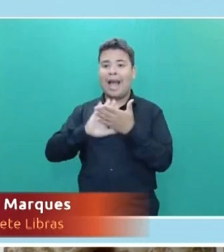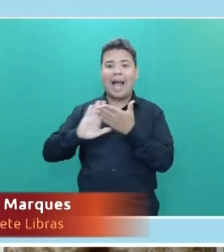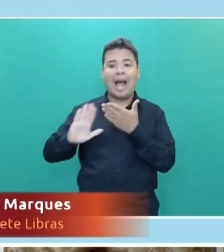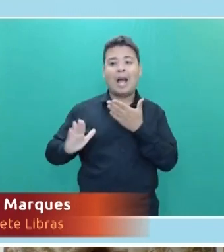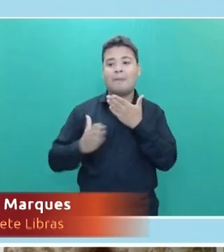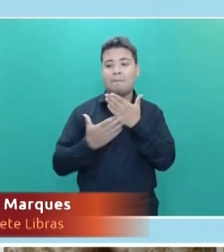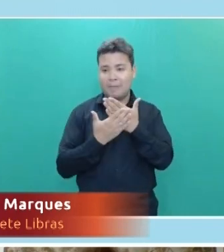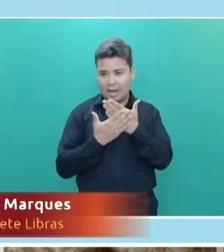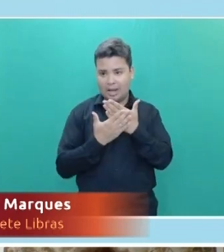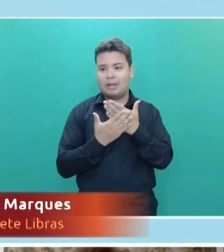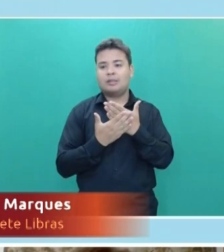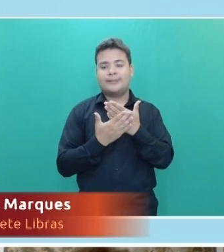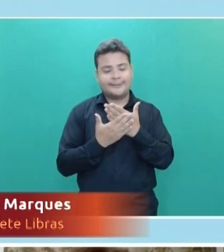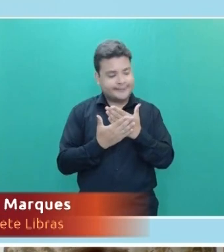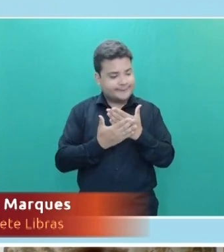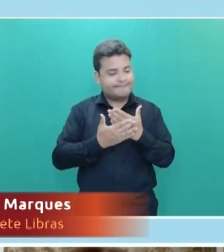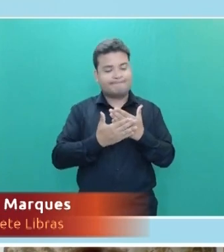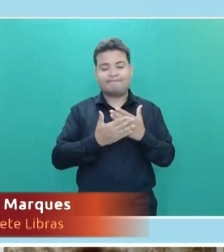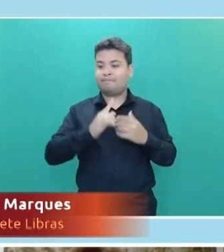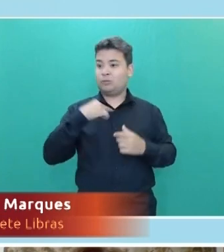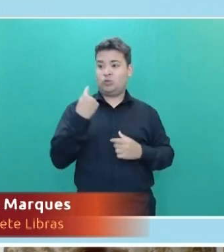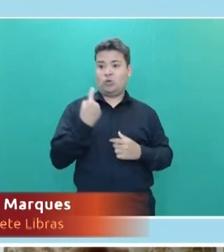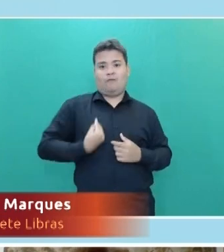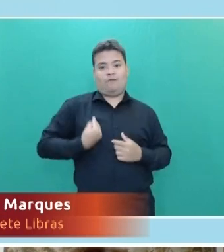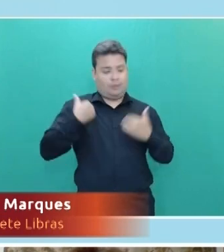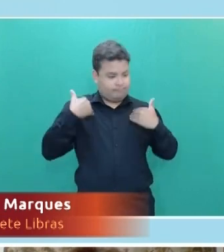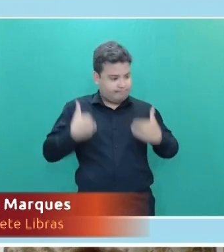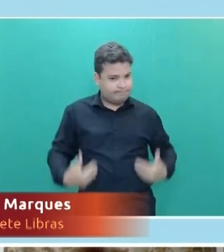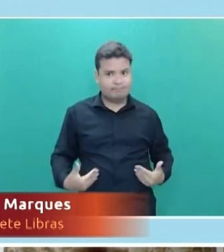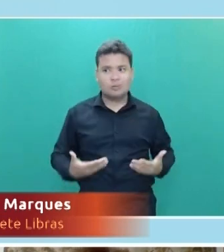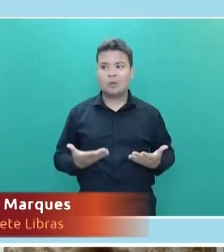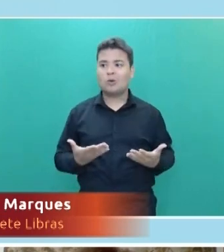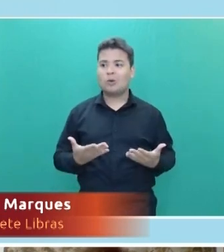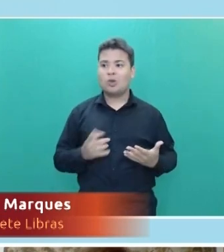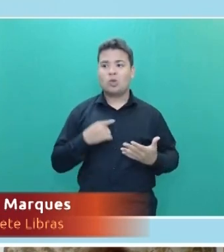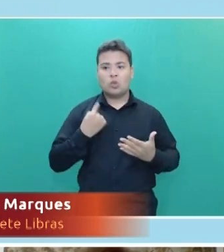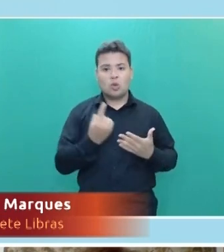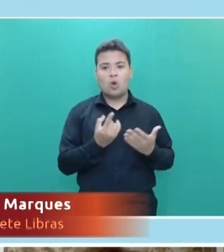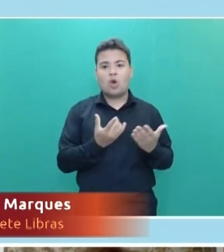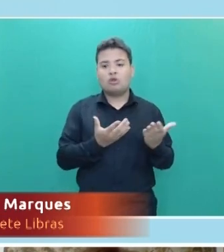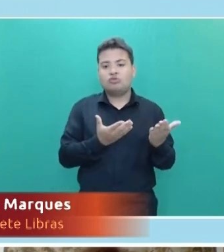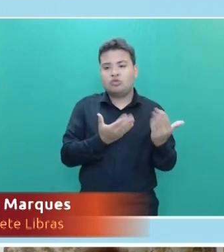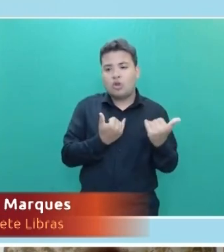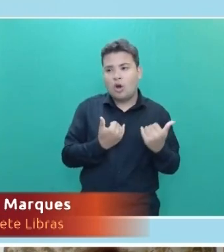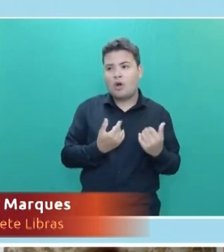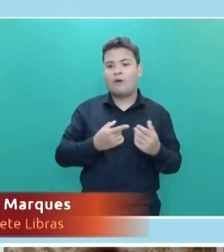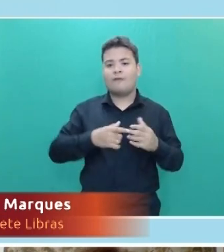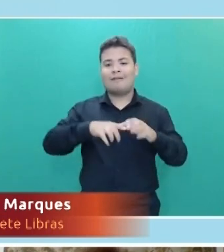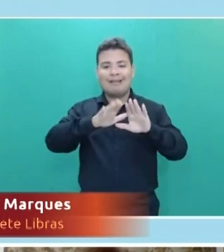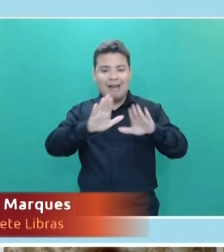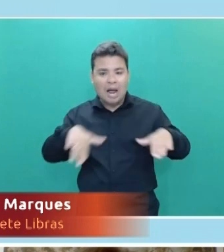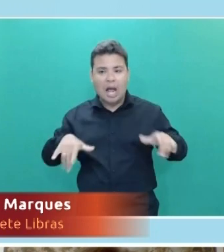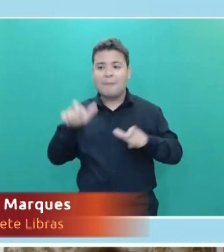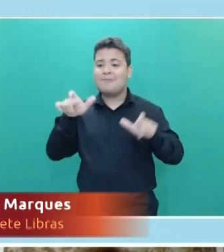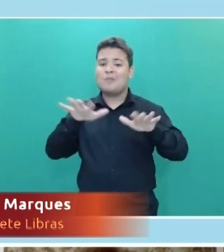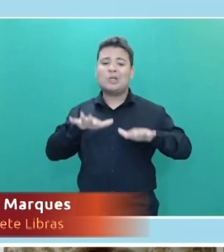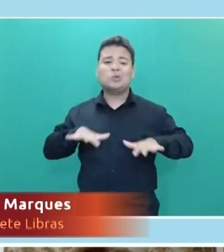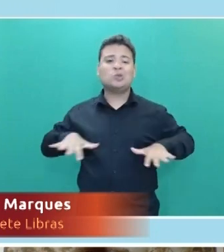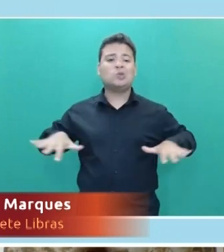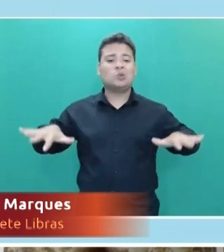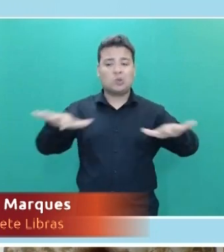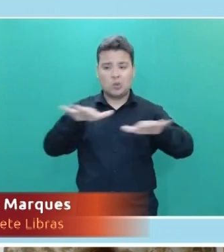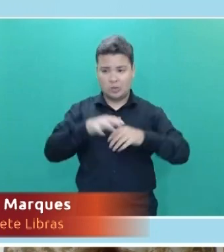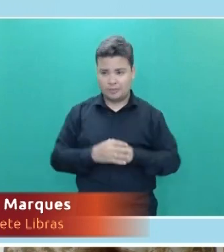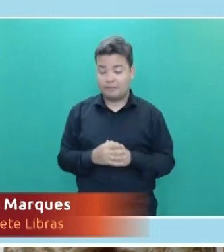à integridade, acho que de todos nós, aos jovens, às crianças, às pessoas. Né? No caso aí agora o ataque